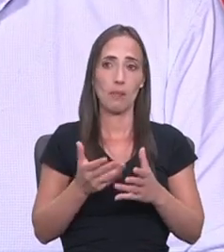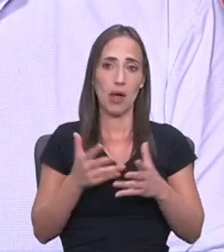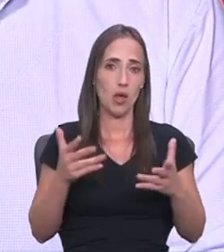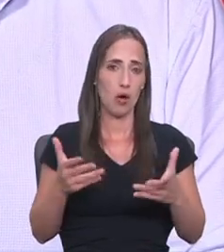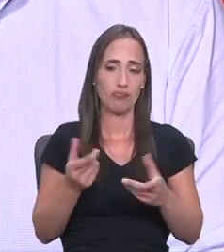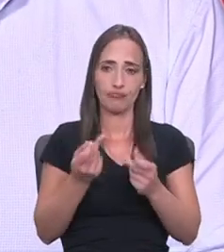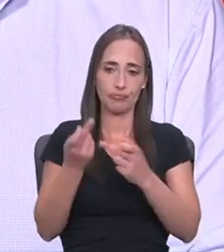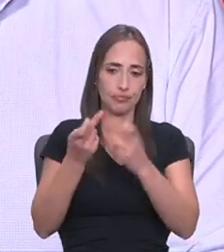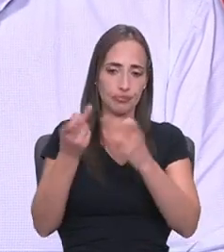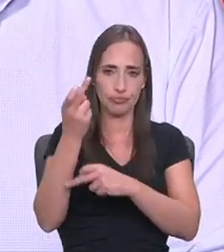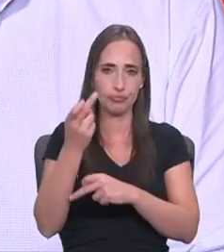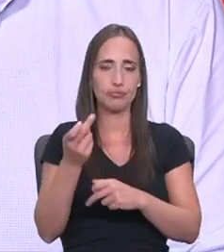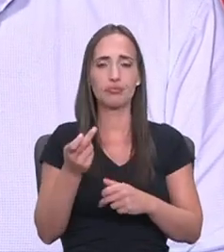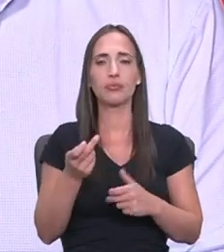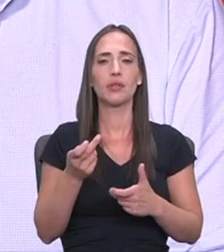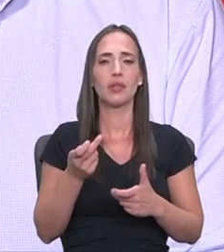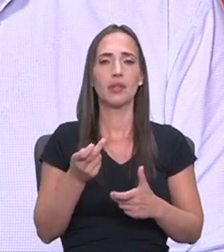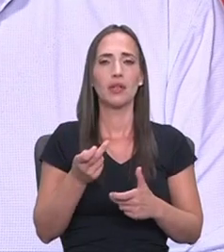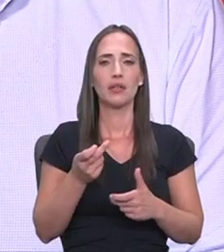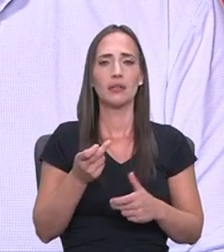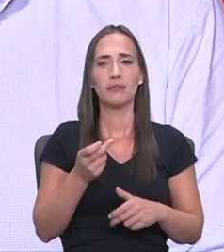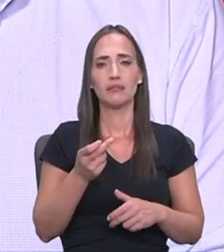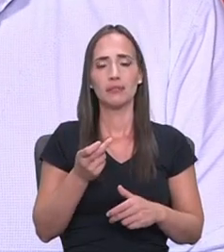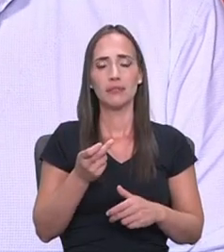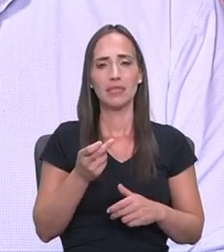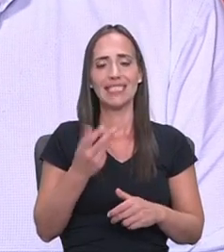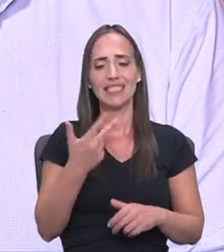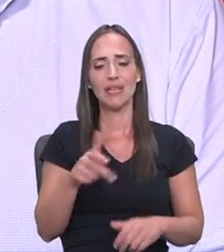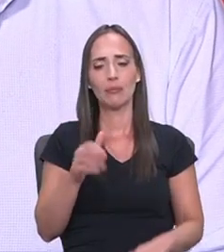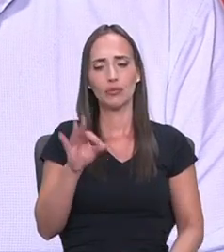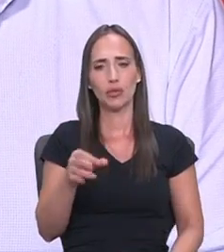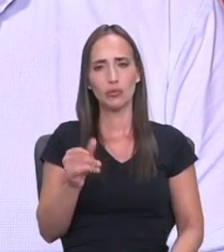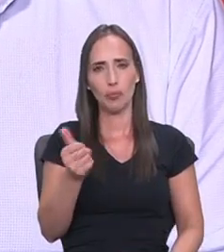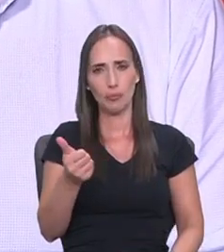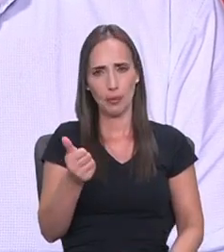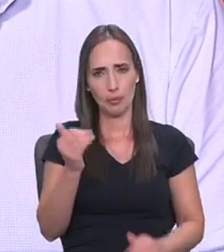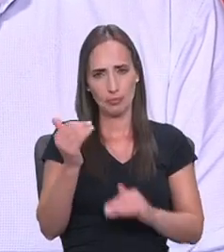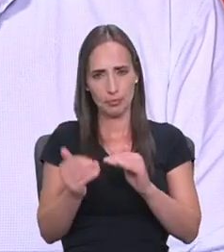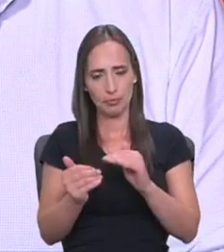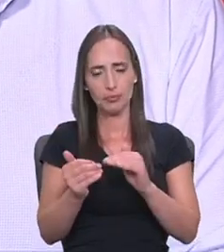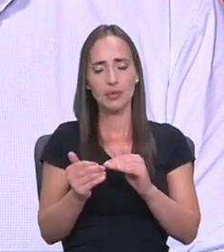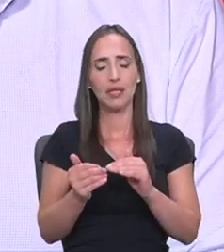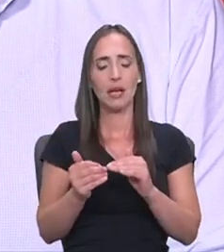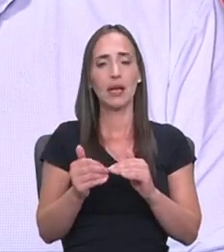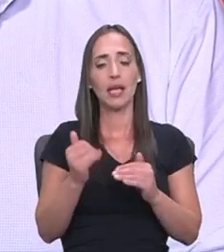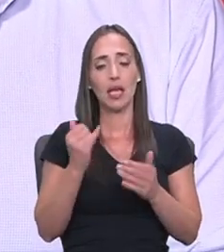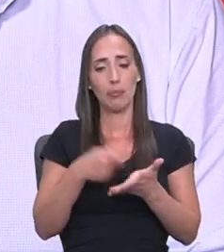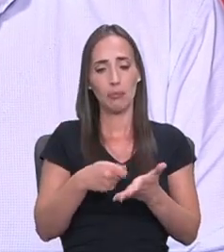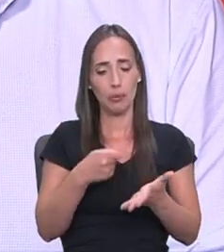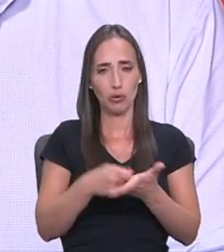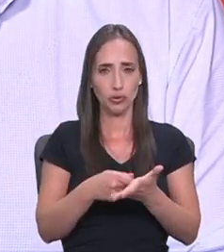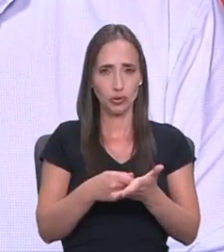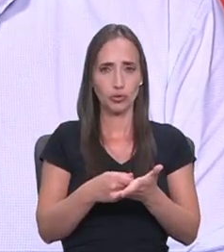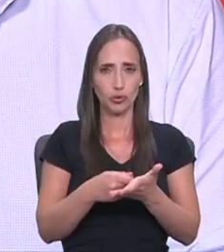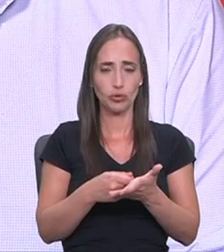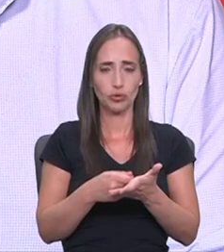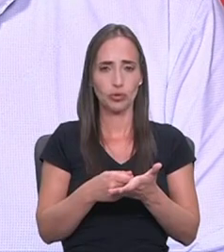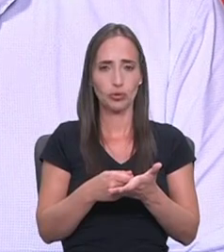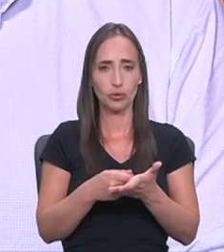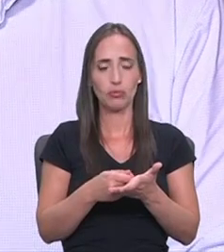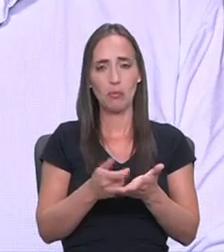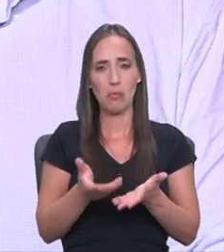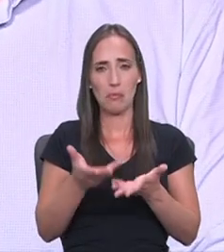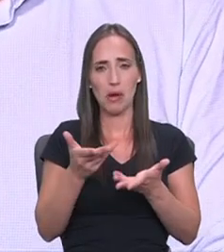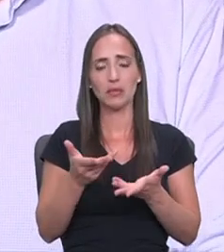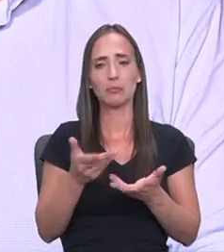pública abaixo dos 100% do PIB mas também aumento da carga fiscal os portugueses saem a ganhar com esta proposta ou não